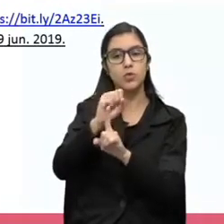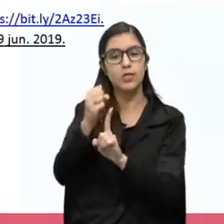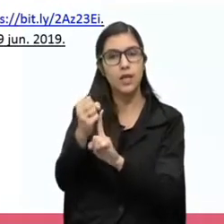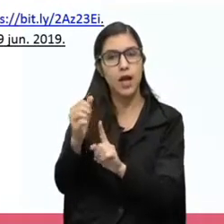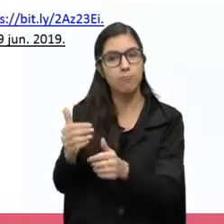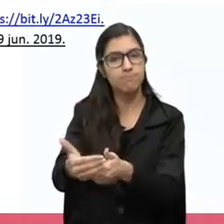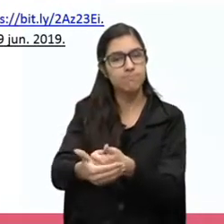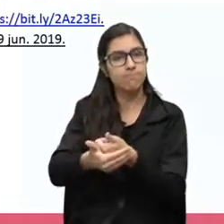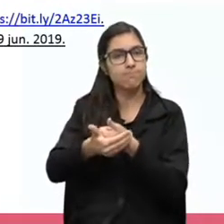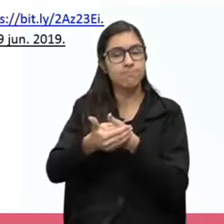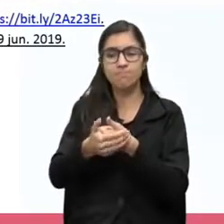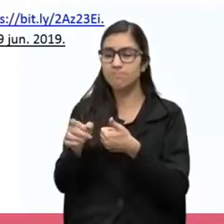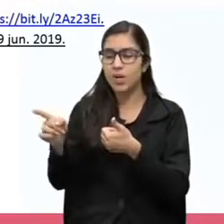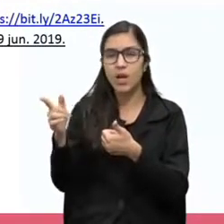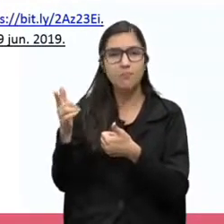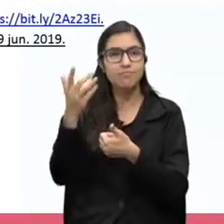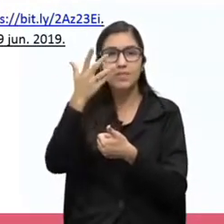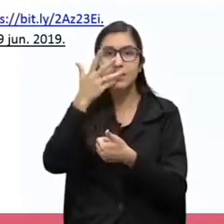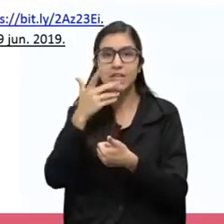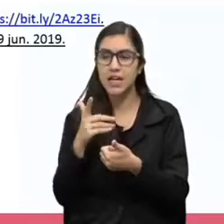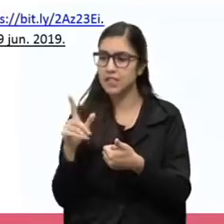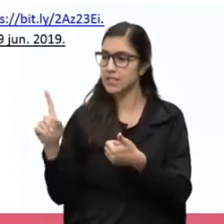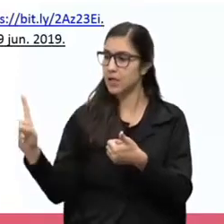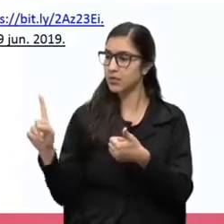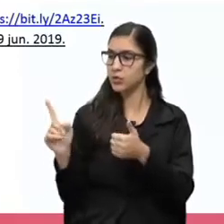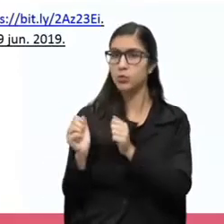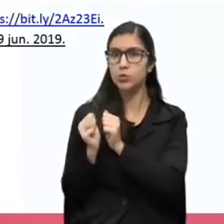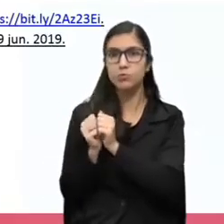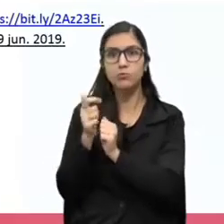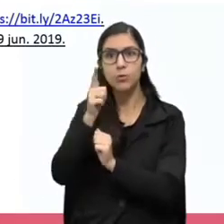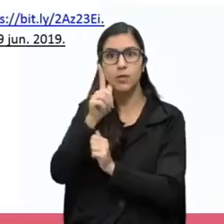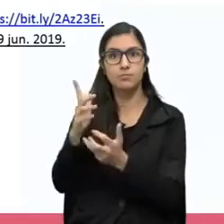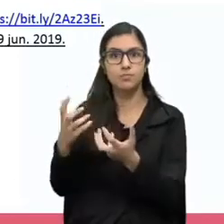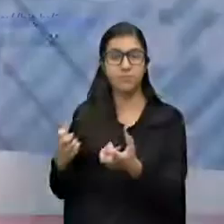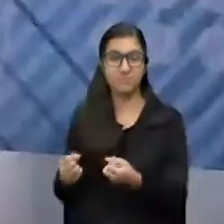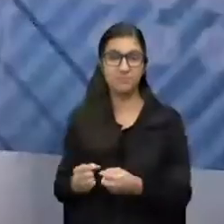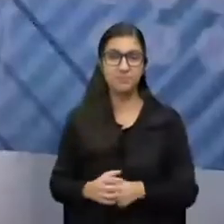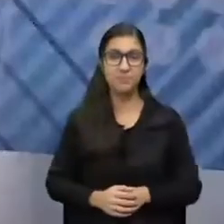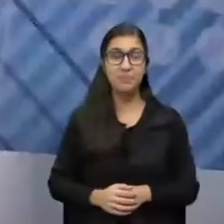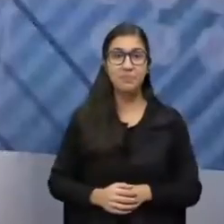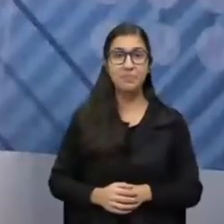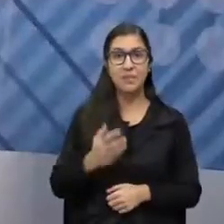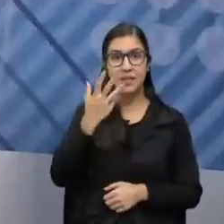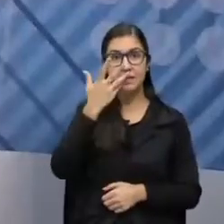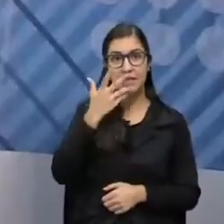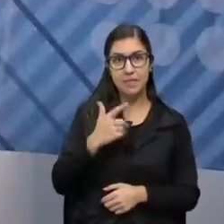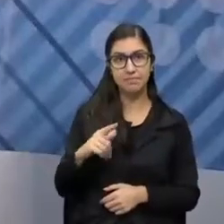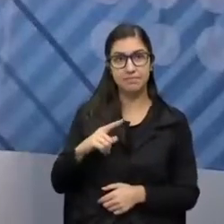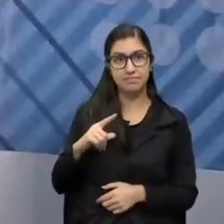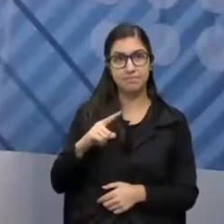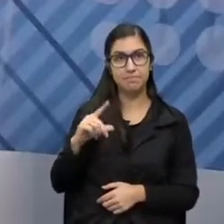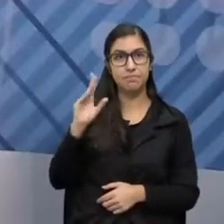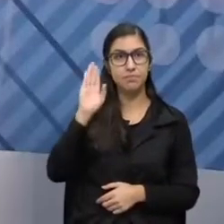entre a criança e a outra pessoa. A criança com surdo-cegueira que